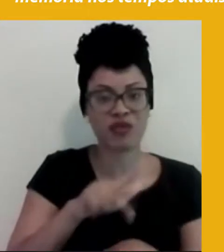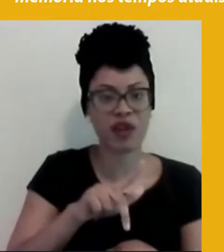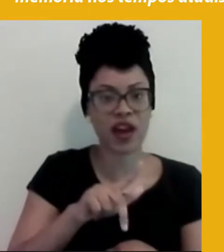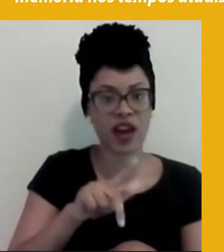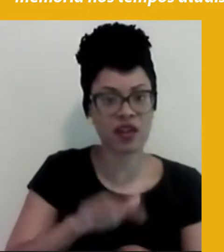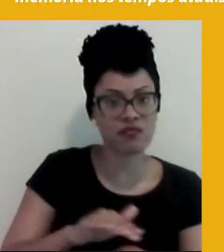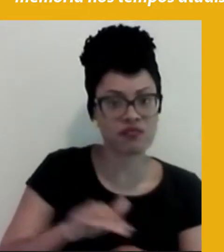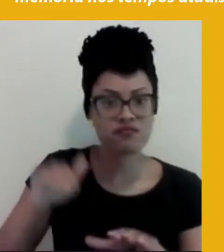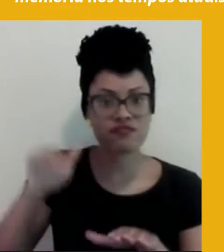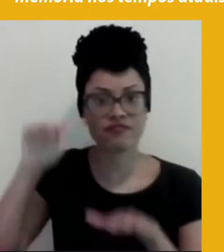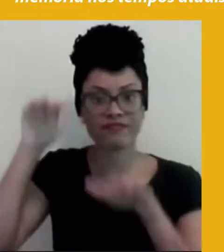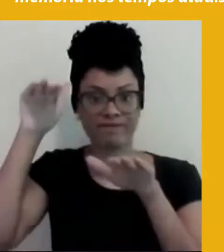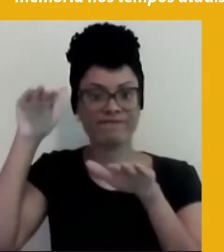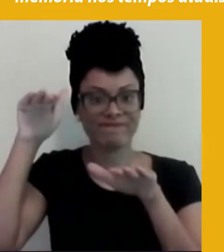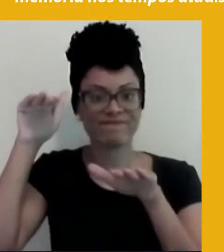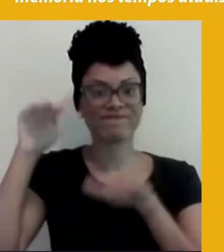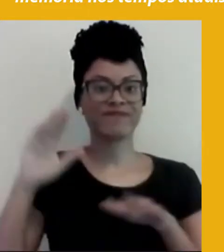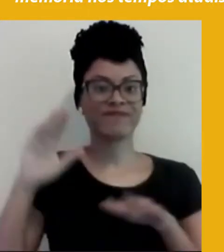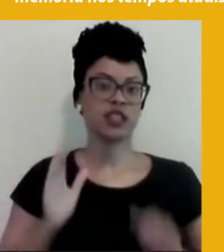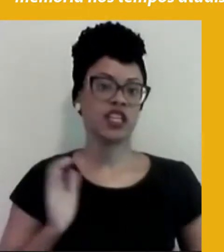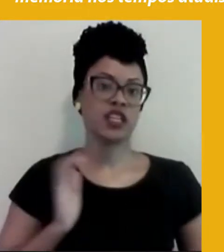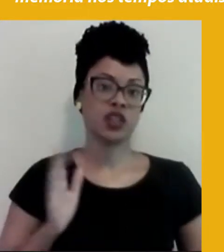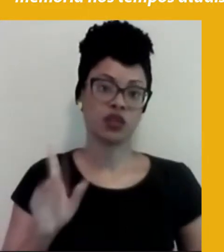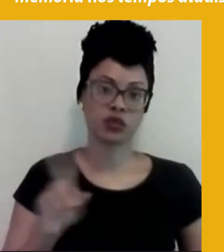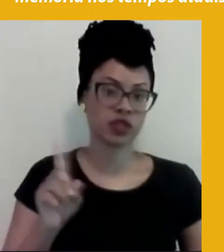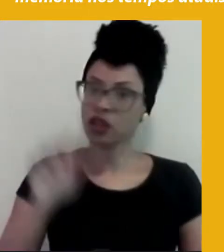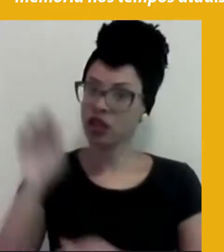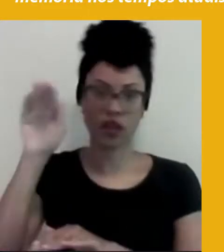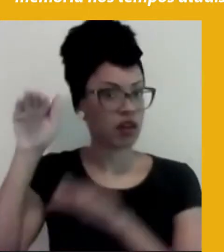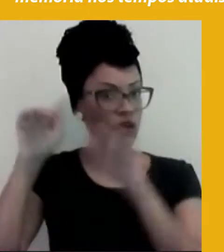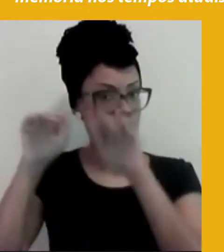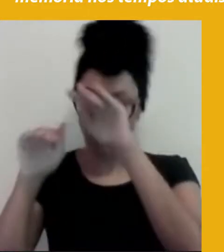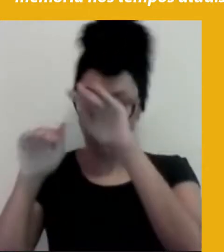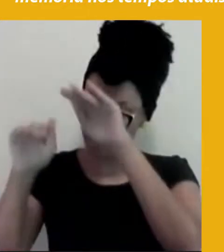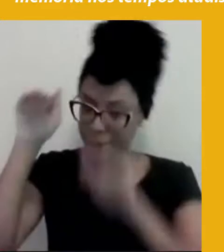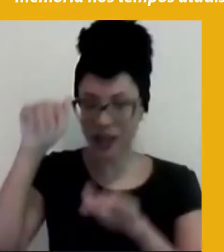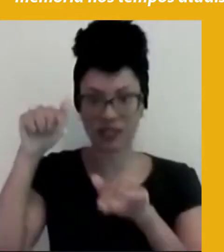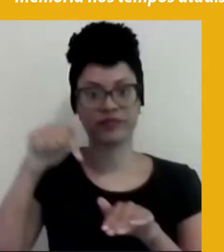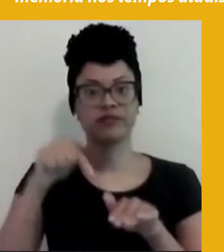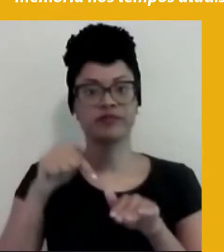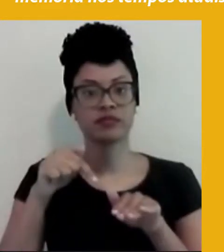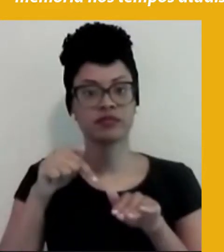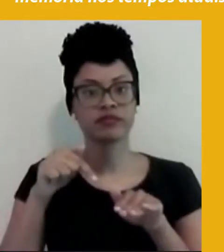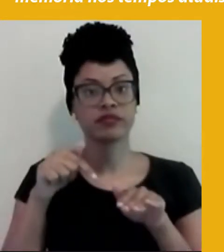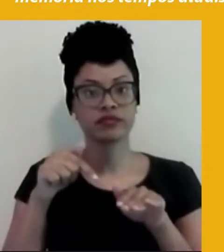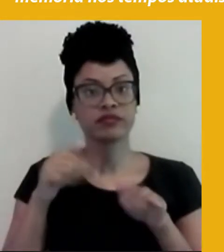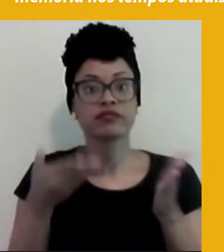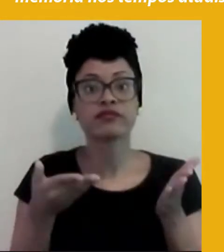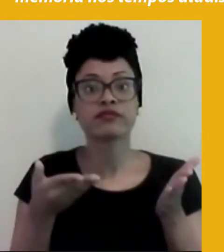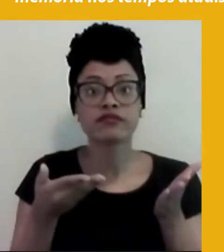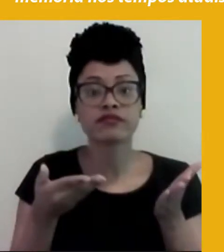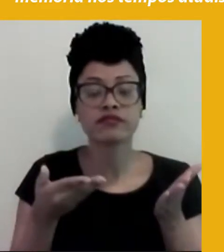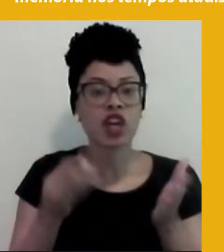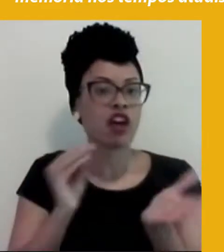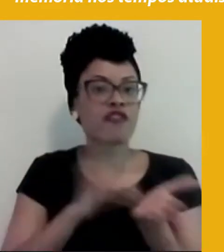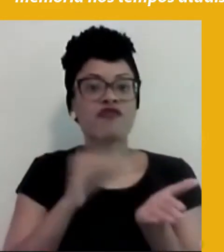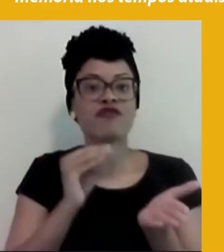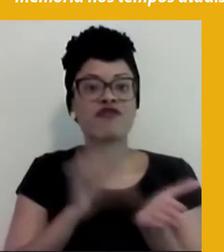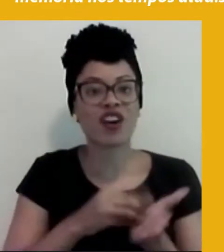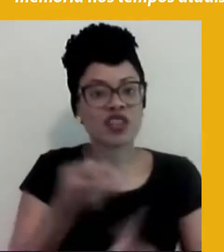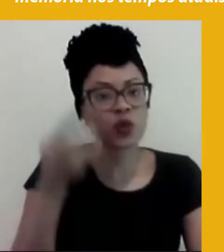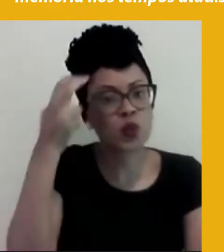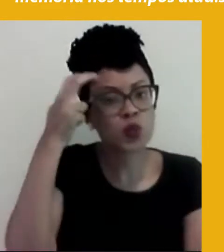a falta de relação com os museus, reflete isso. Agora, ao contrário da